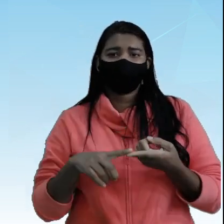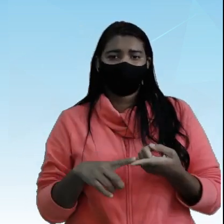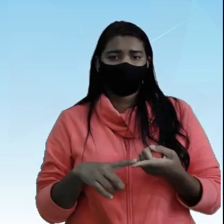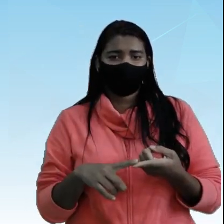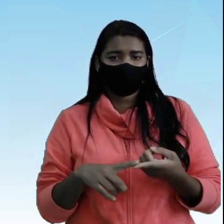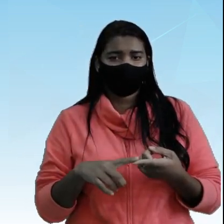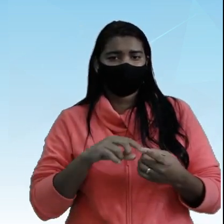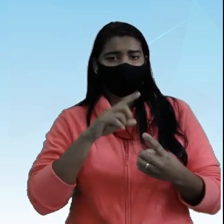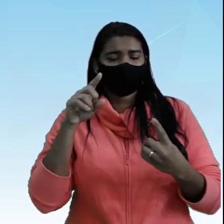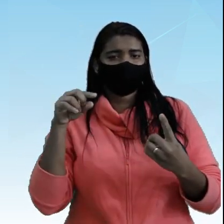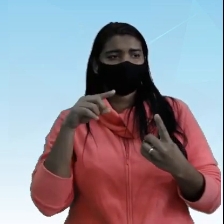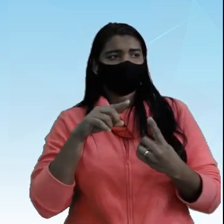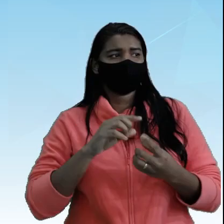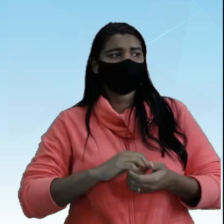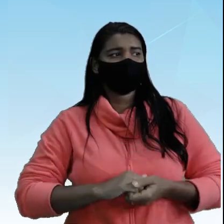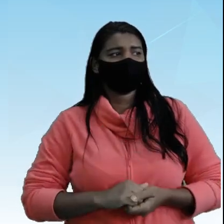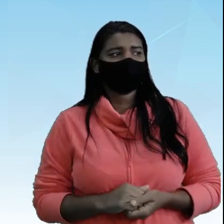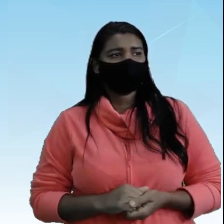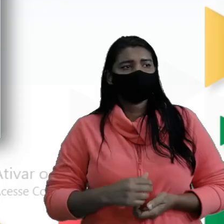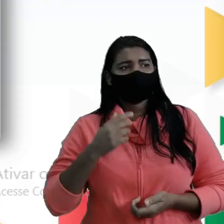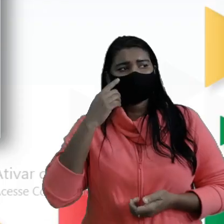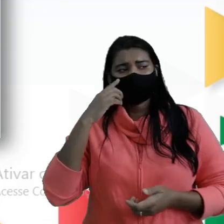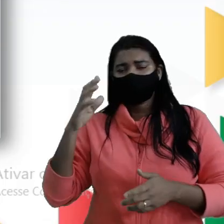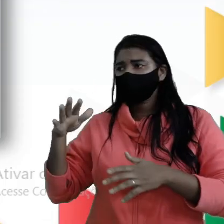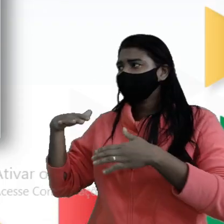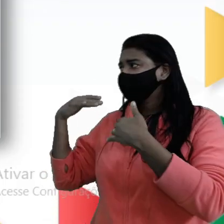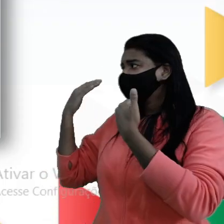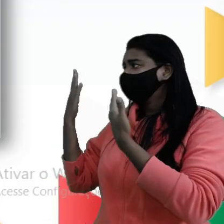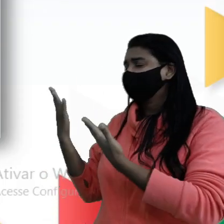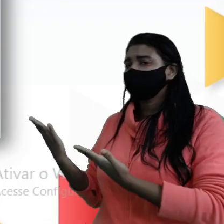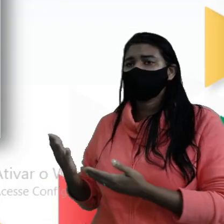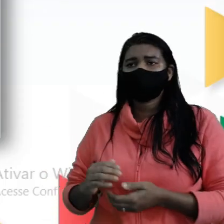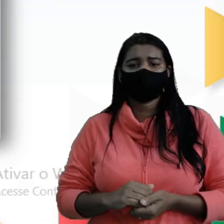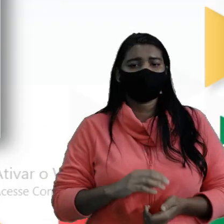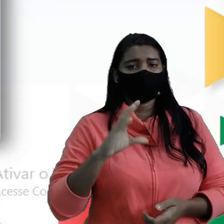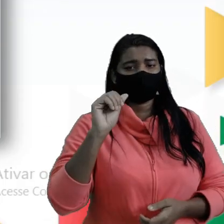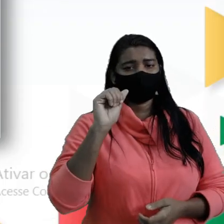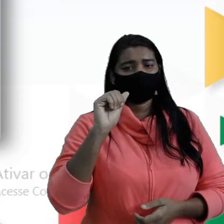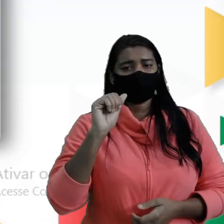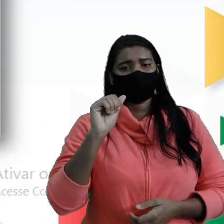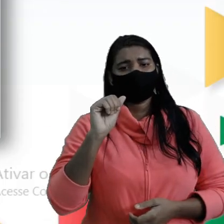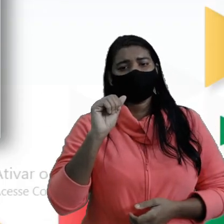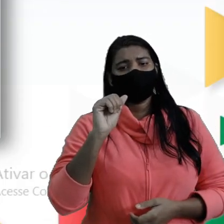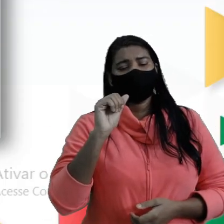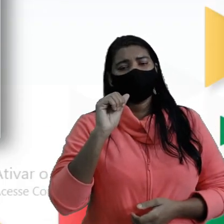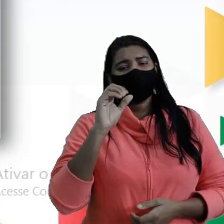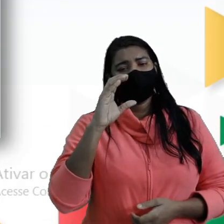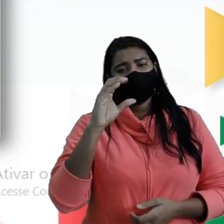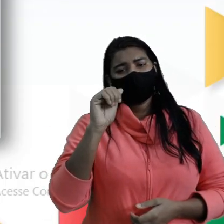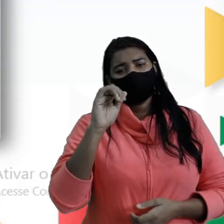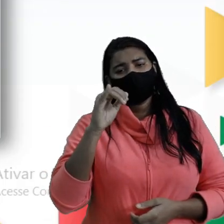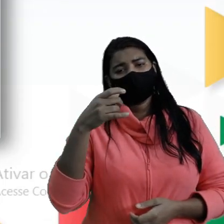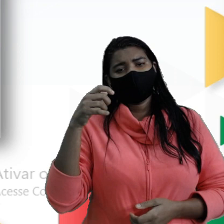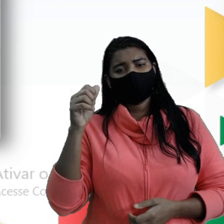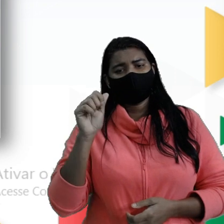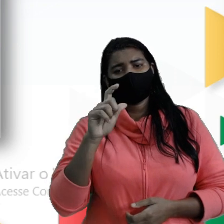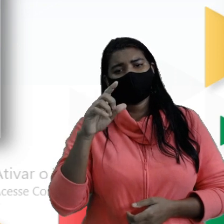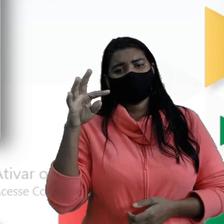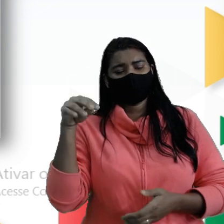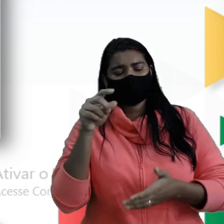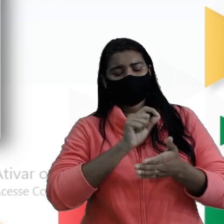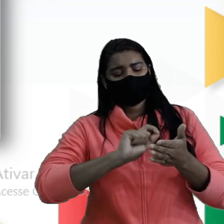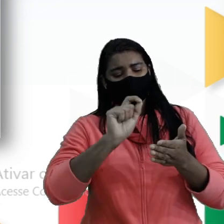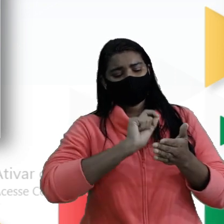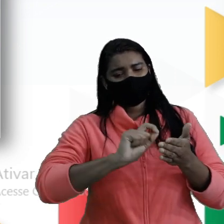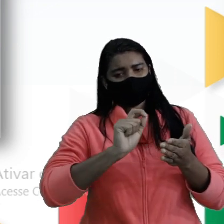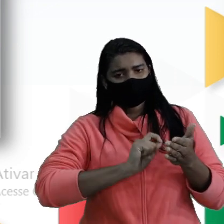a intencionalidade. Olhem aí outro ponto, caixa alta. Quando falamos ou escrevemos, aliás, quando escrevemos